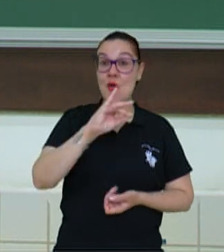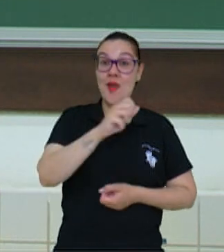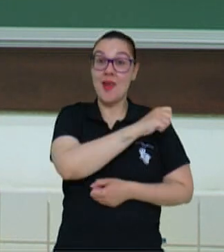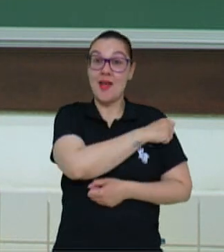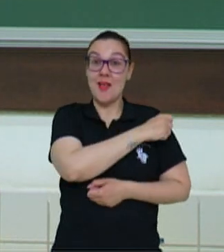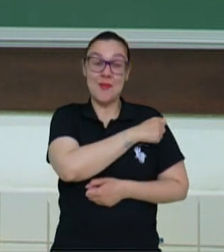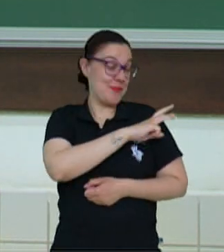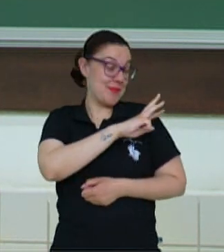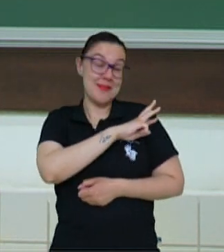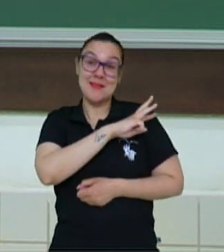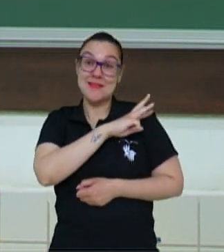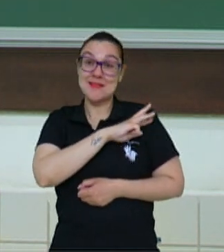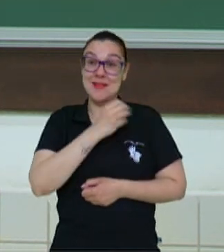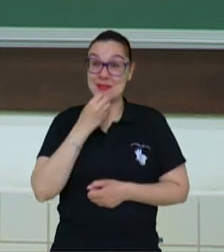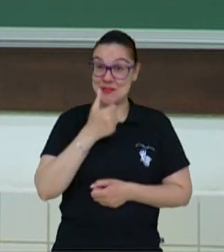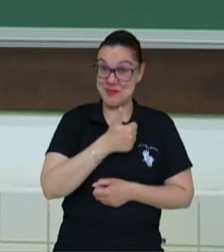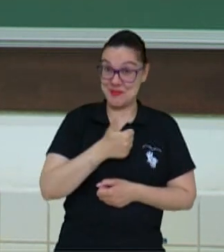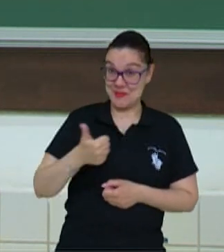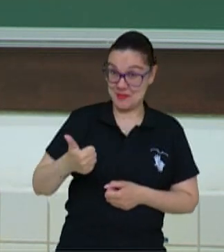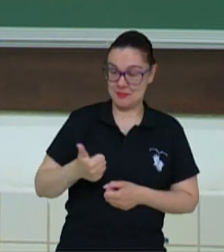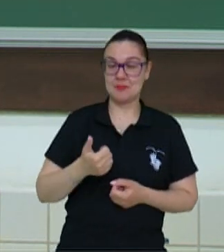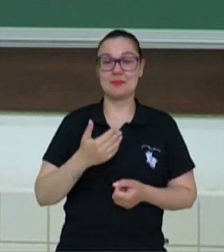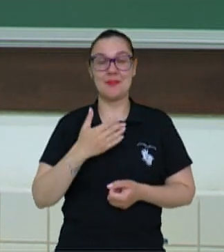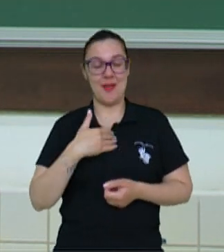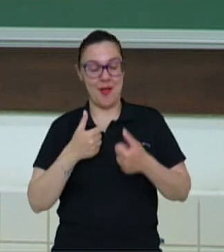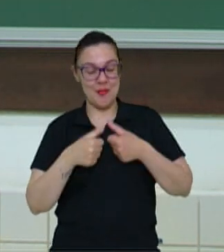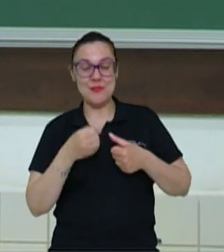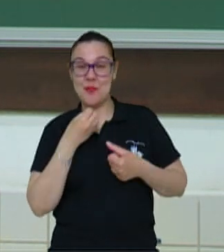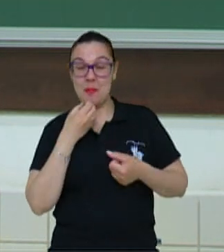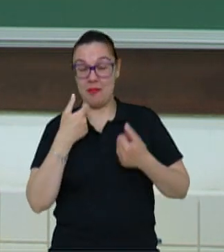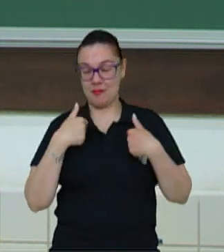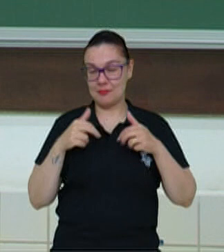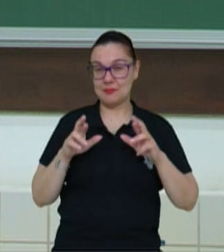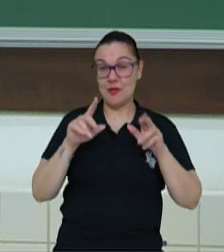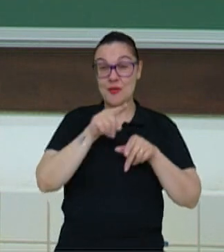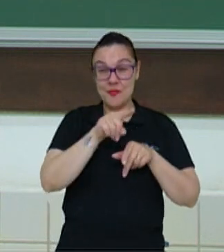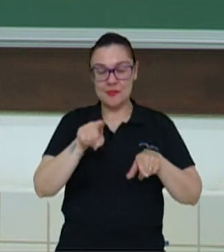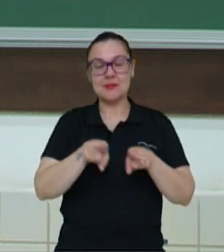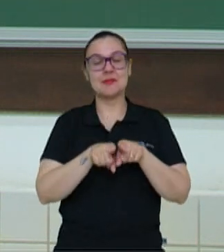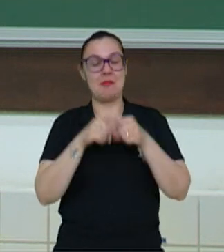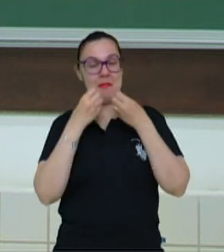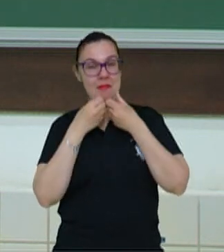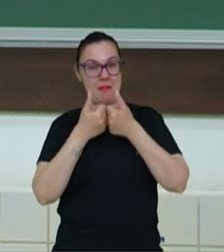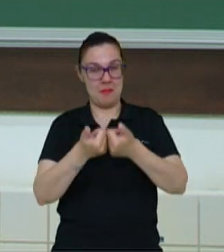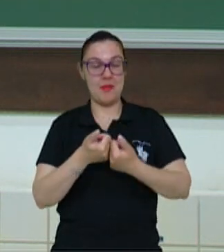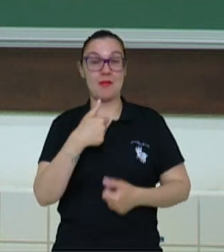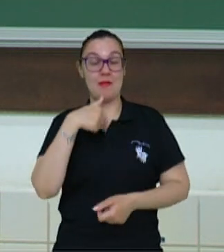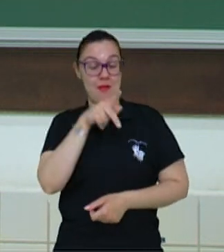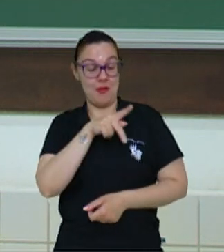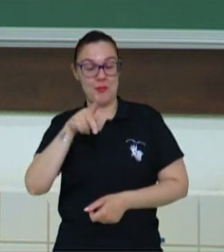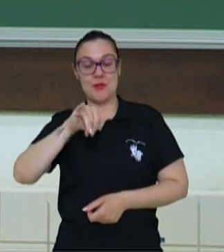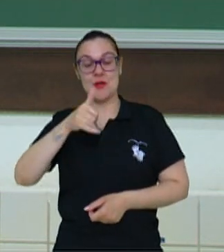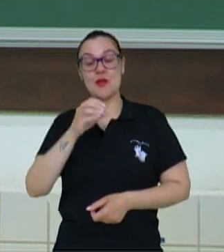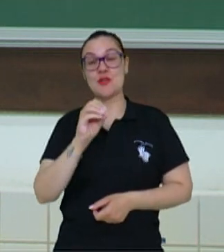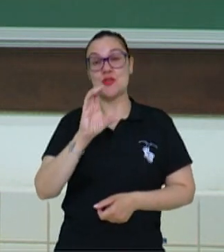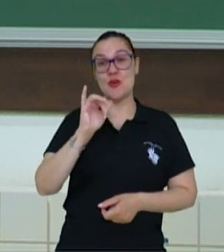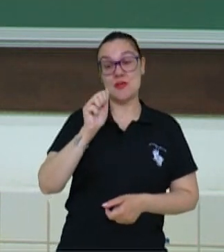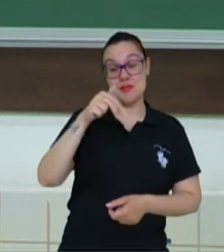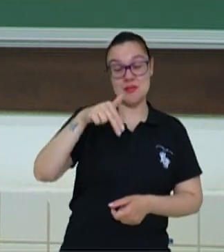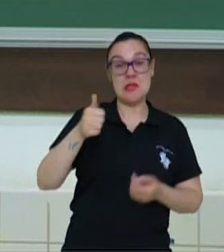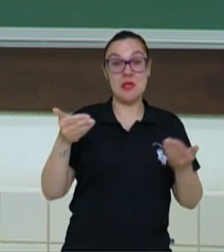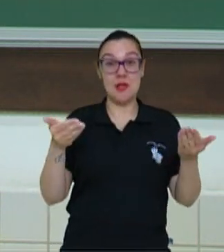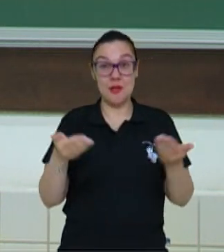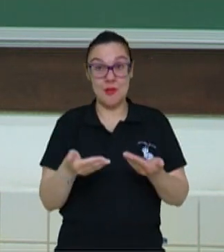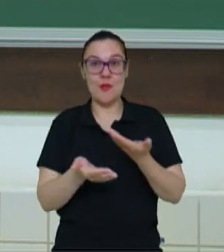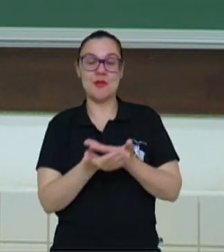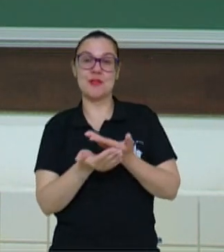estudiantes de la tercera serie, ¿cómo están? Yo estoy bien, espero que ustedes también. Eu sou a professora Josiana e estarei com